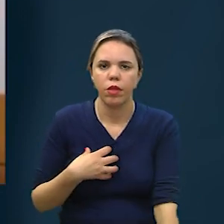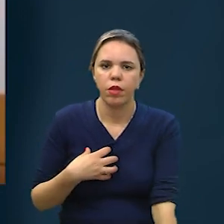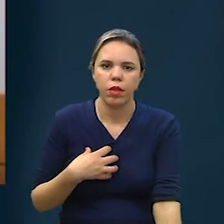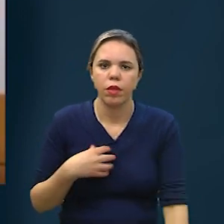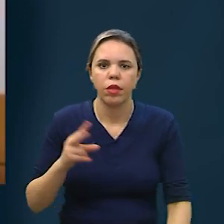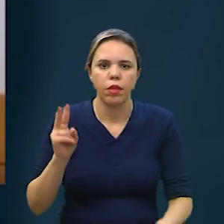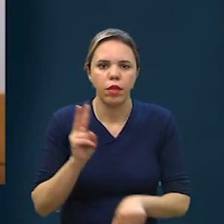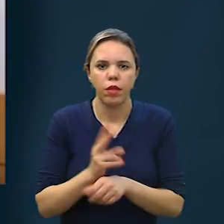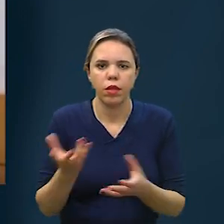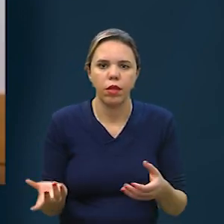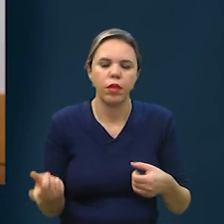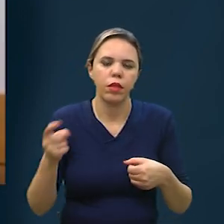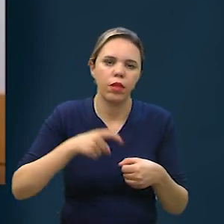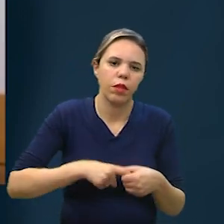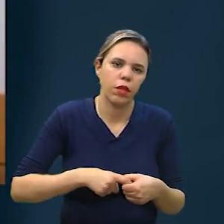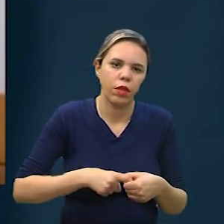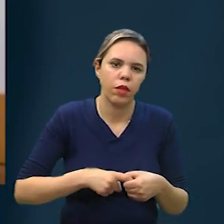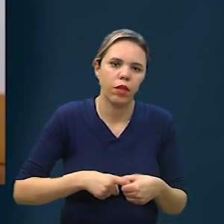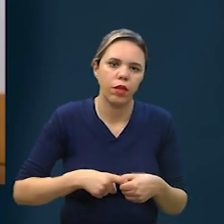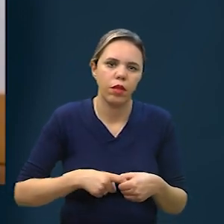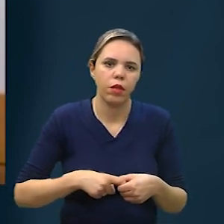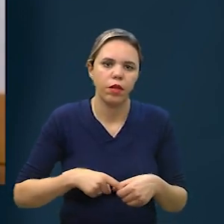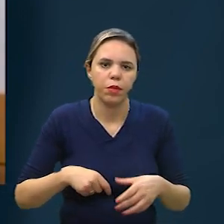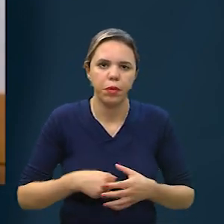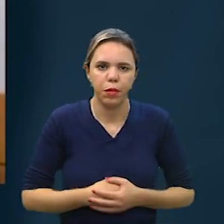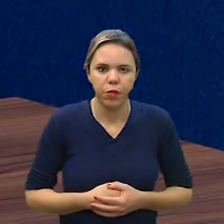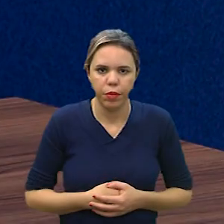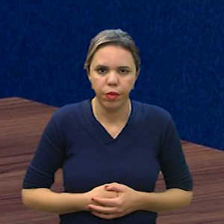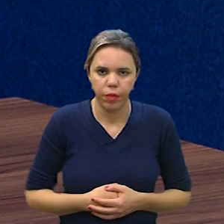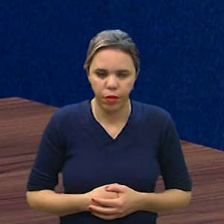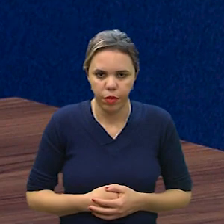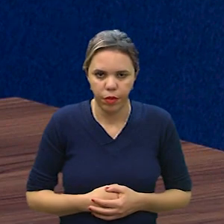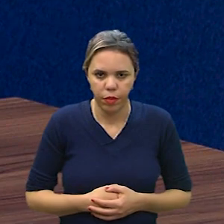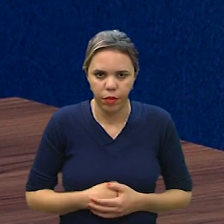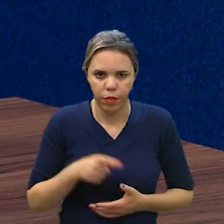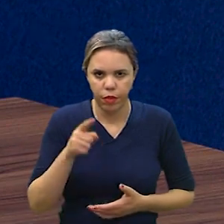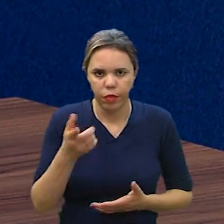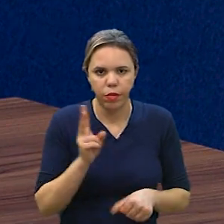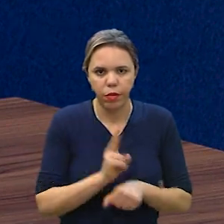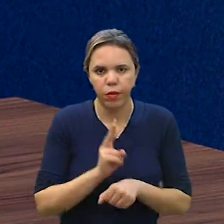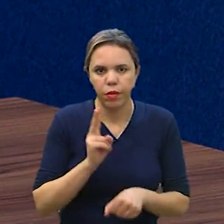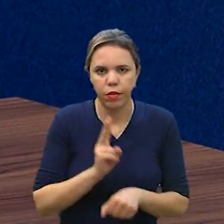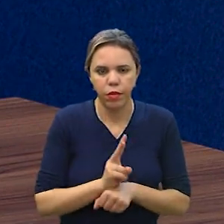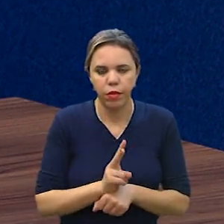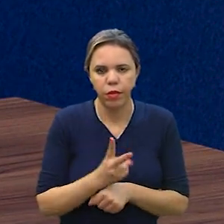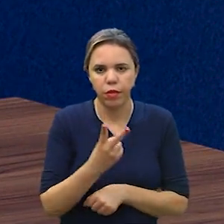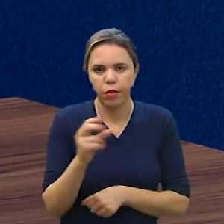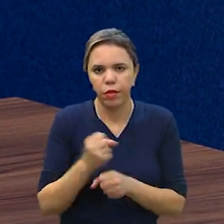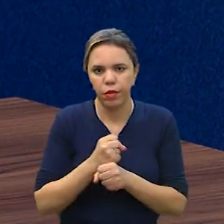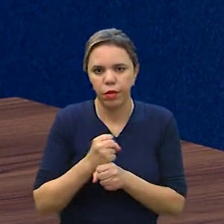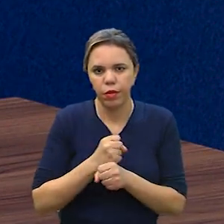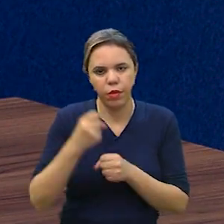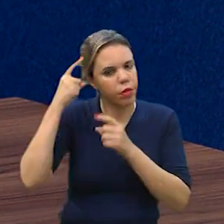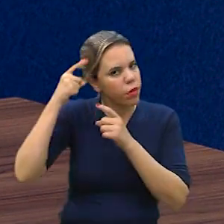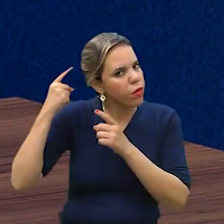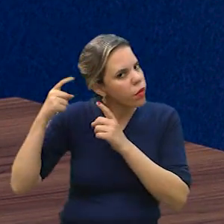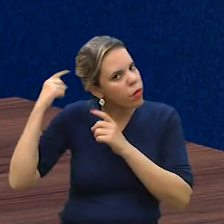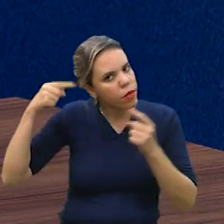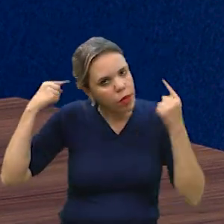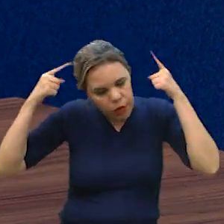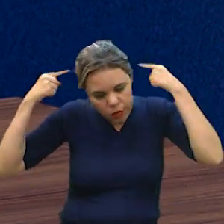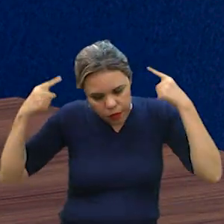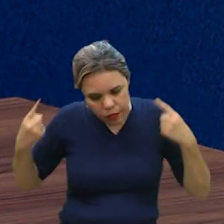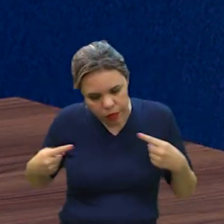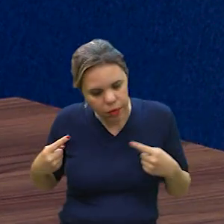então, protegida e querer voltar para esse ambiente do salão. Luciana, você que cuida há cerca de 20 anos de cabelos crespos